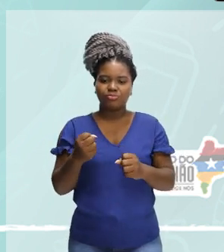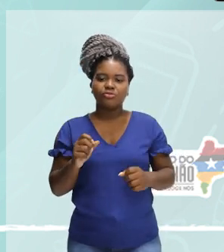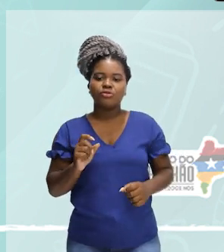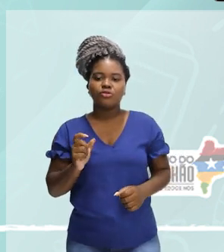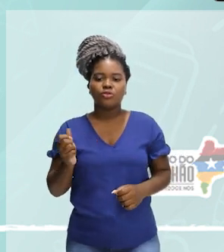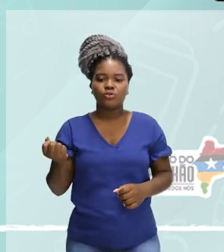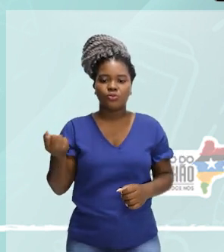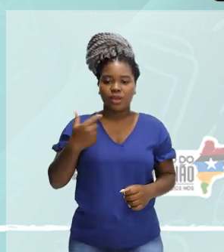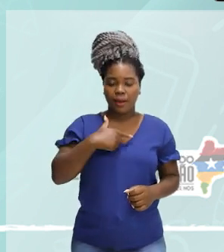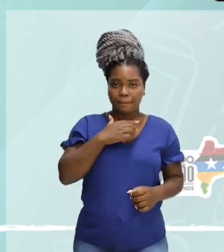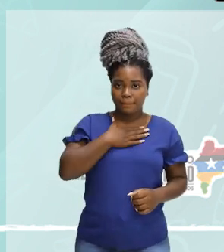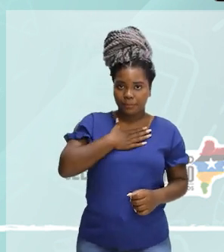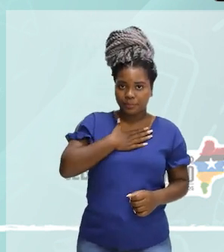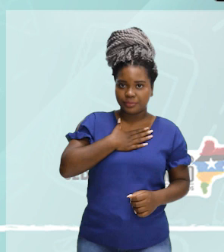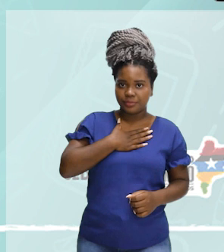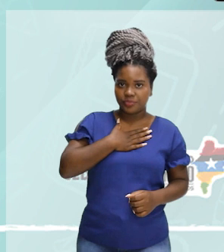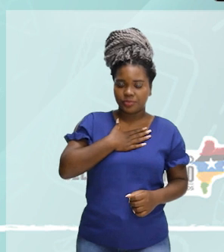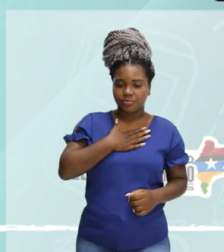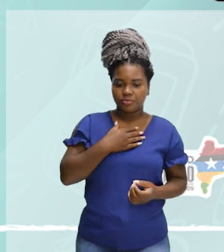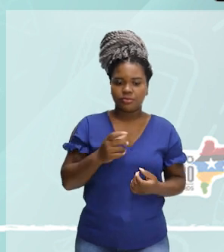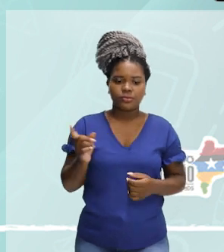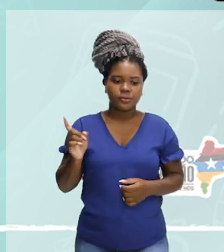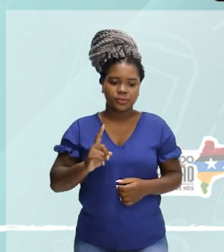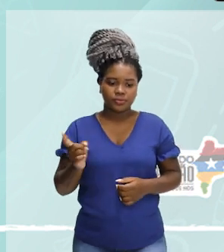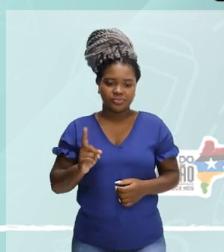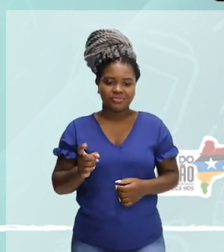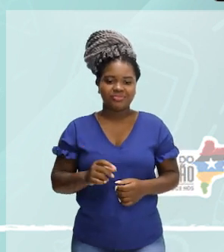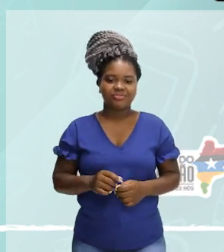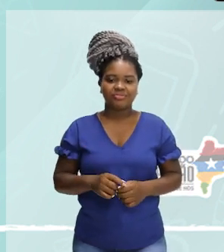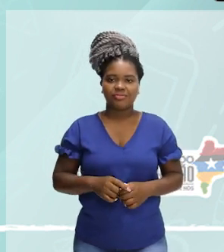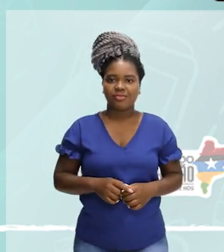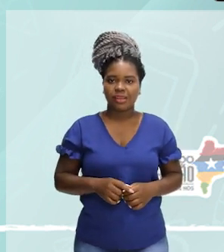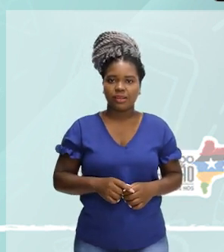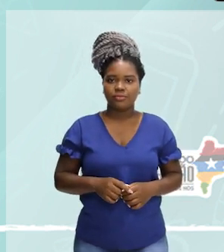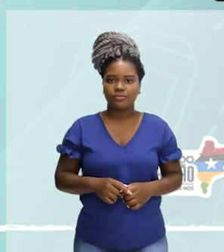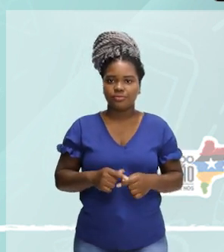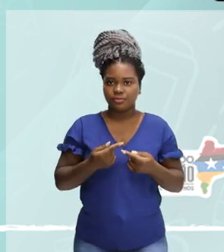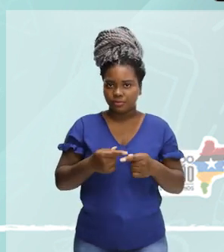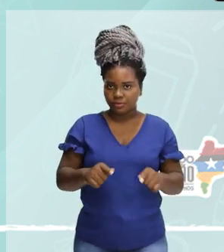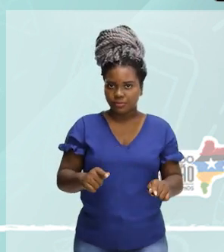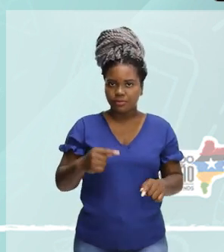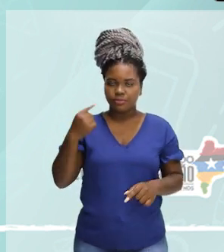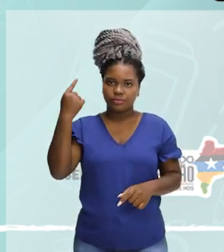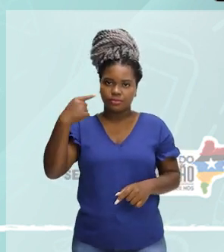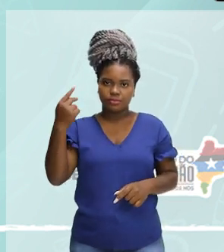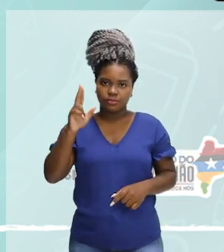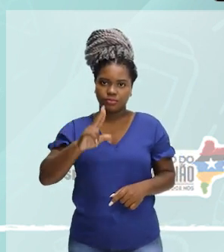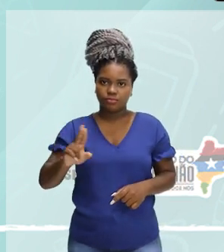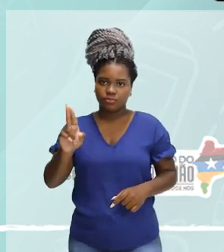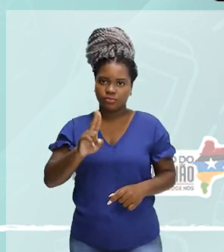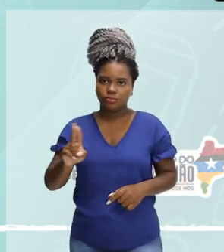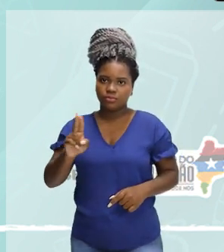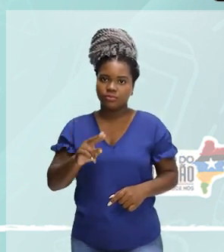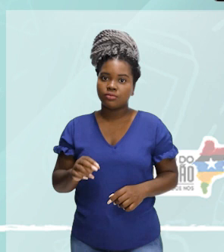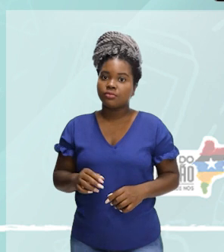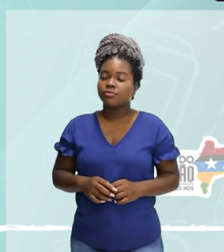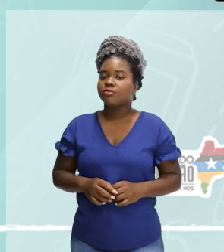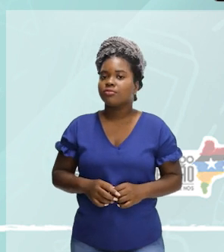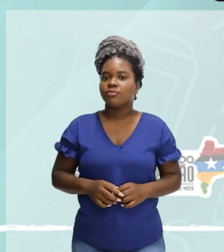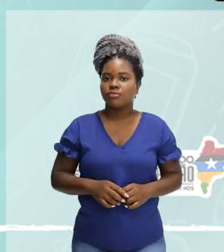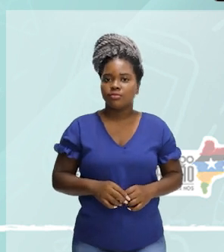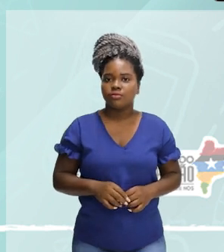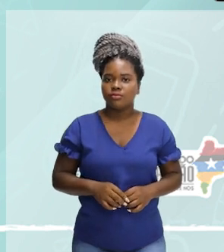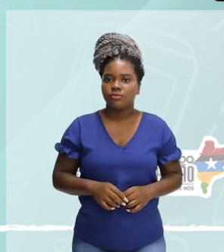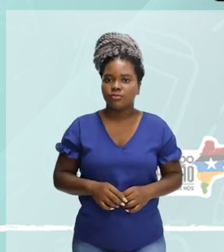pela gramática da língua espanhola, a construção deve ser feita desta forma, tá? Utilizando a partícula más e,